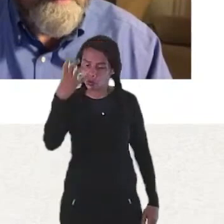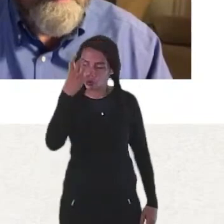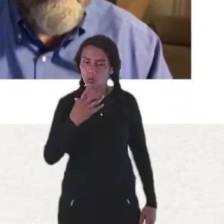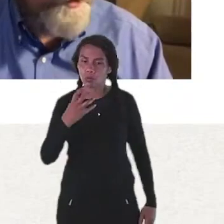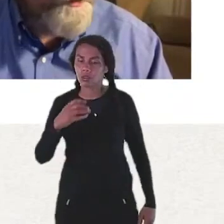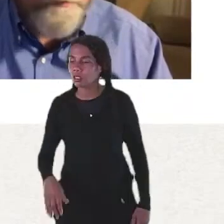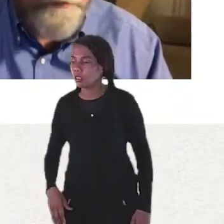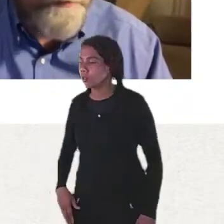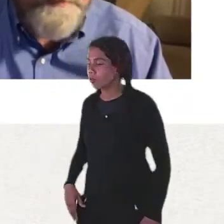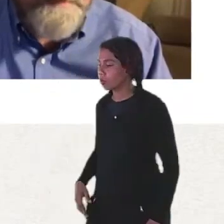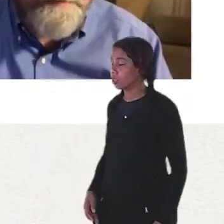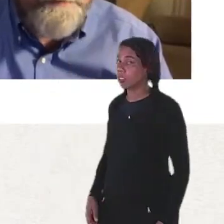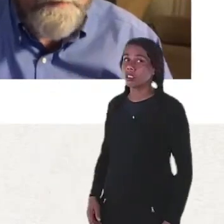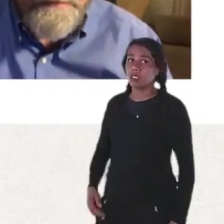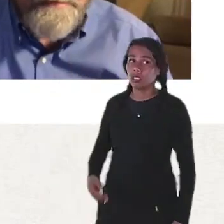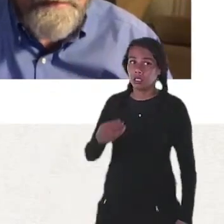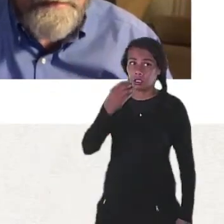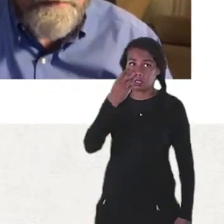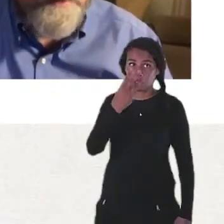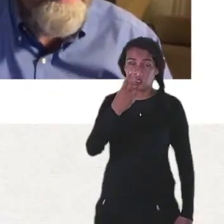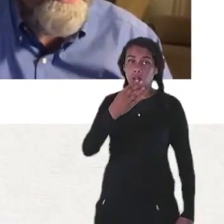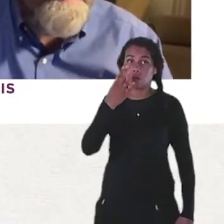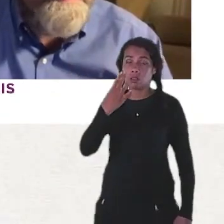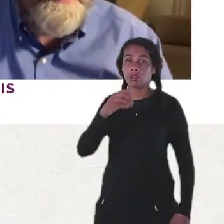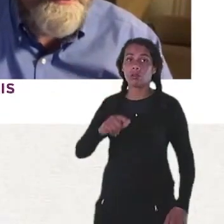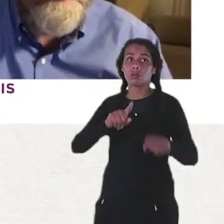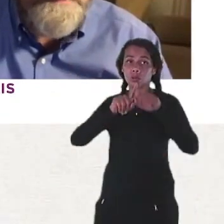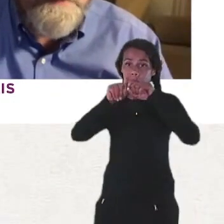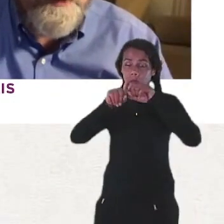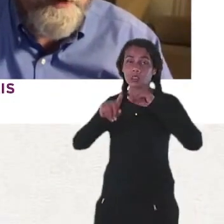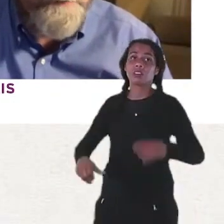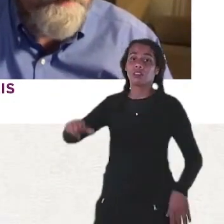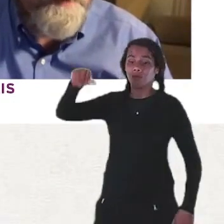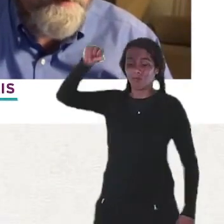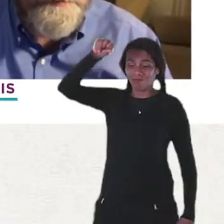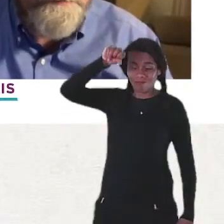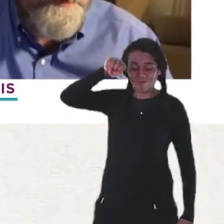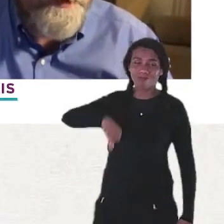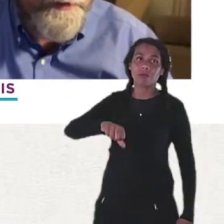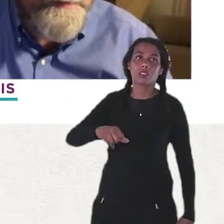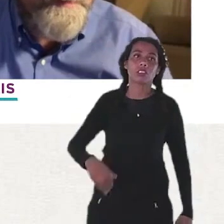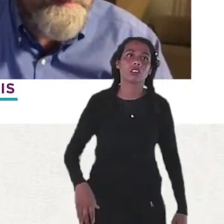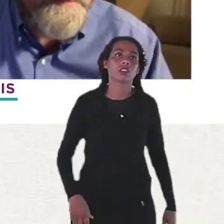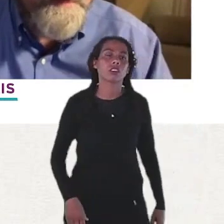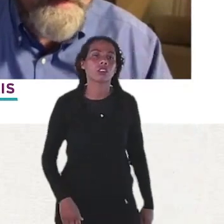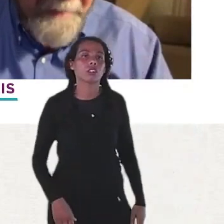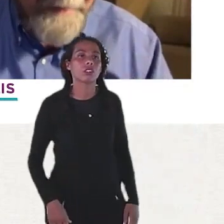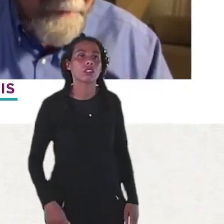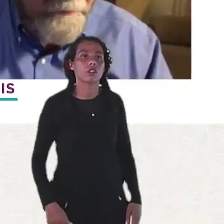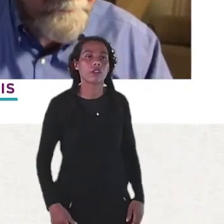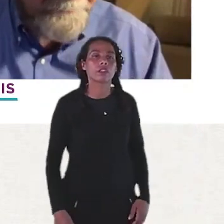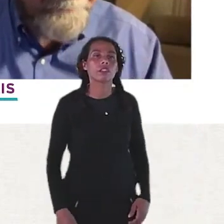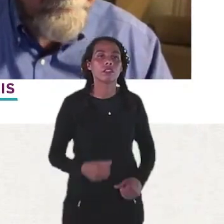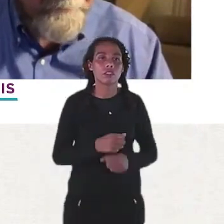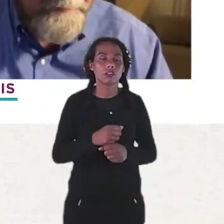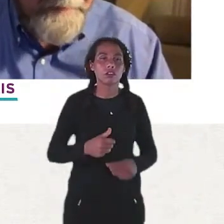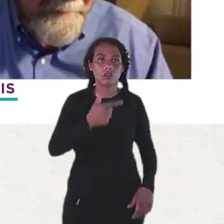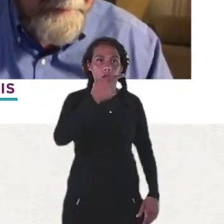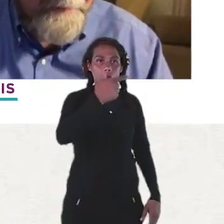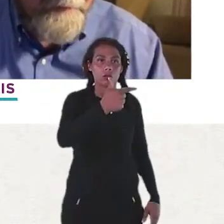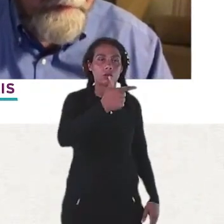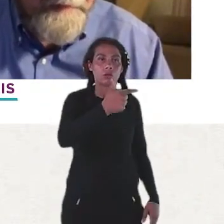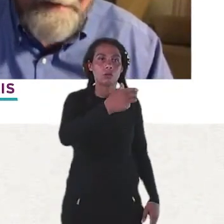Né? Muito, muito terrível. A nossa chance de atingir 1 milhão de óbitos em 2022 é real. É